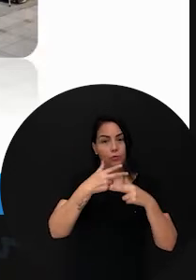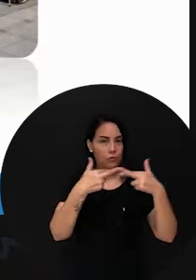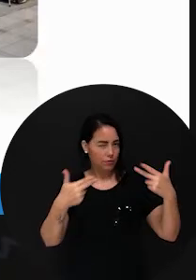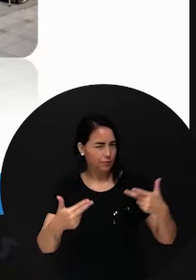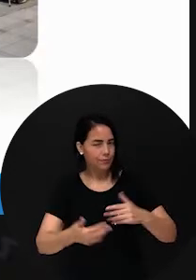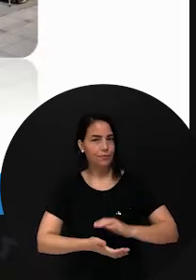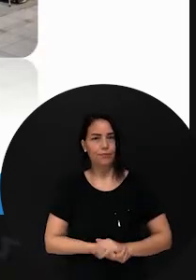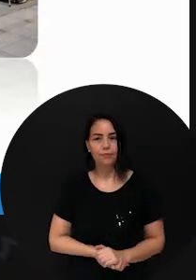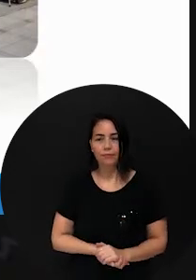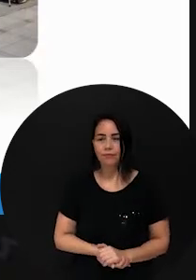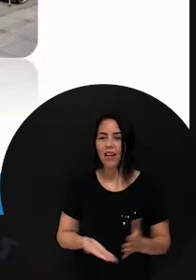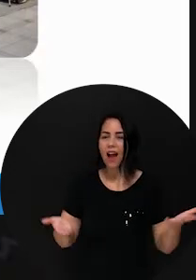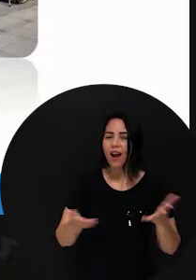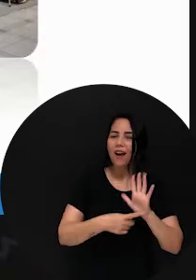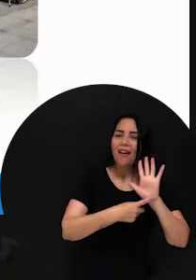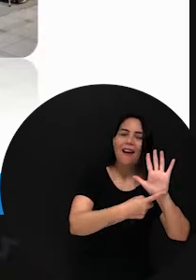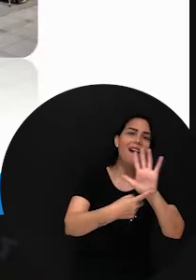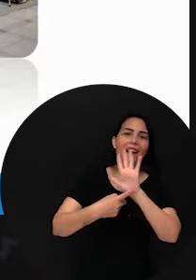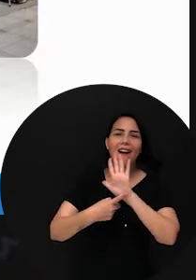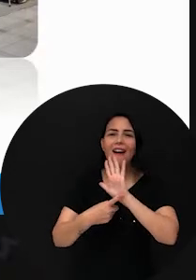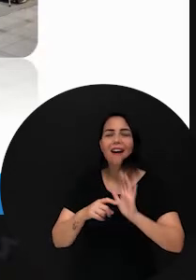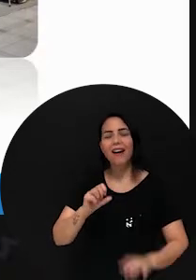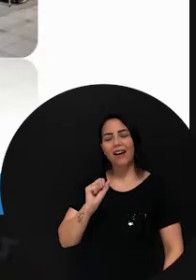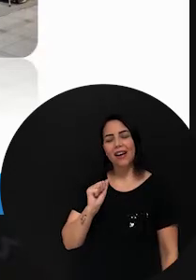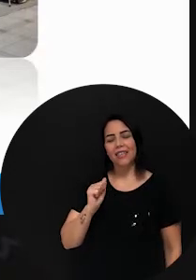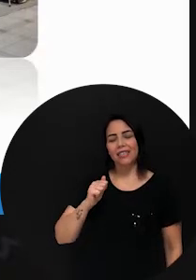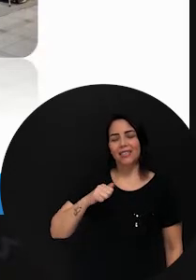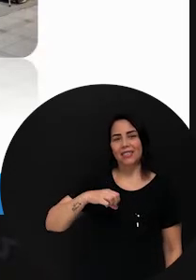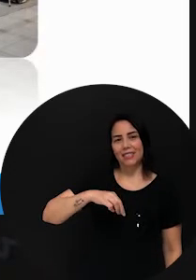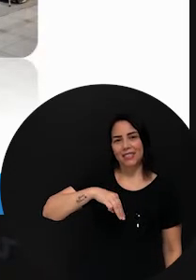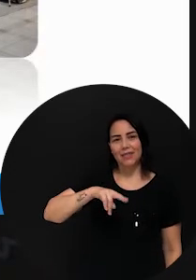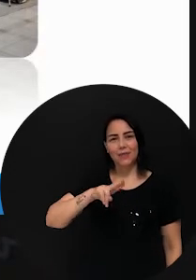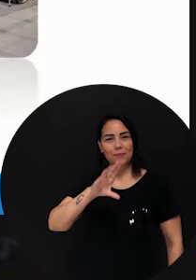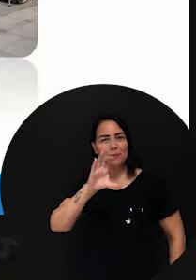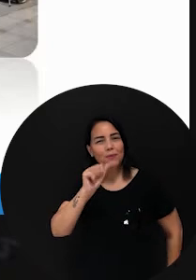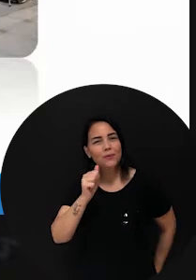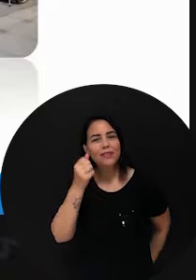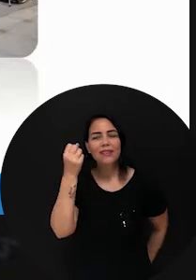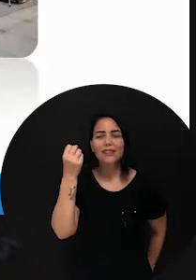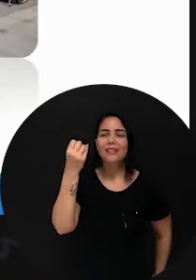Samuca, agora com as apresentações. Comenta aí um pouquinho para a gente como é que é.